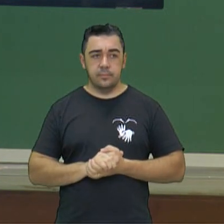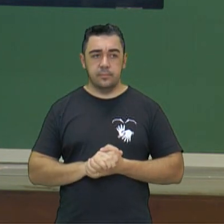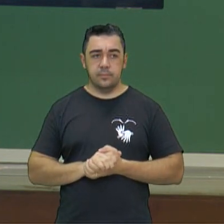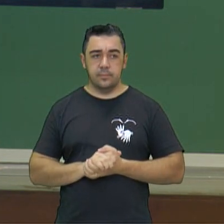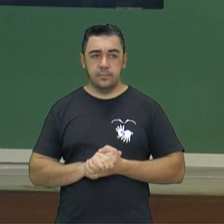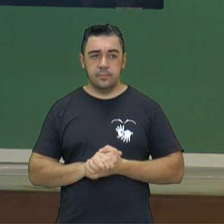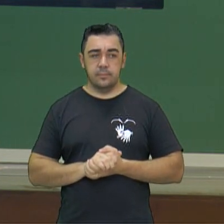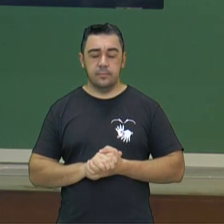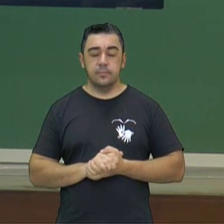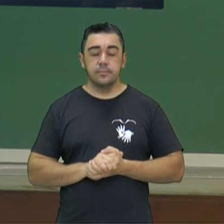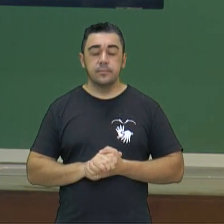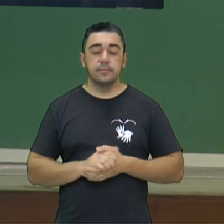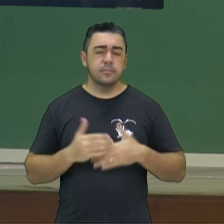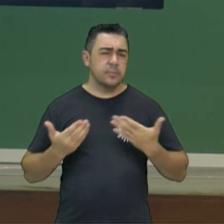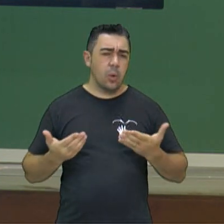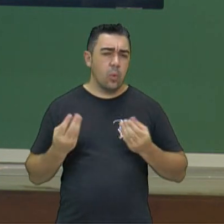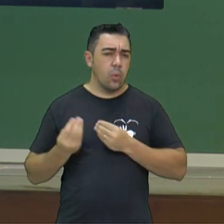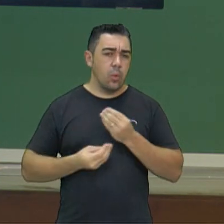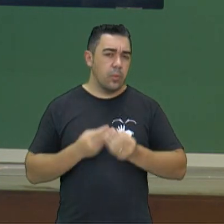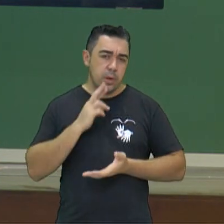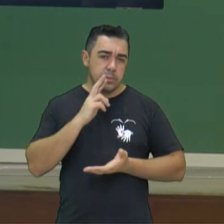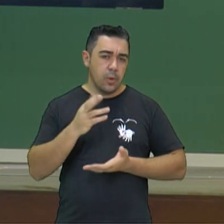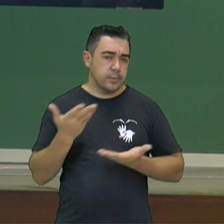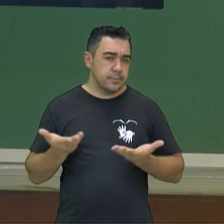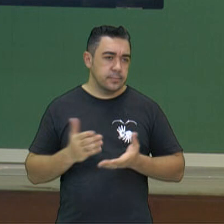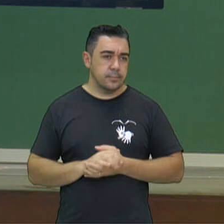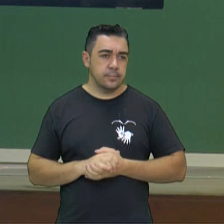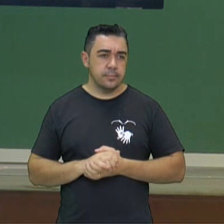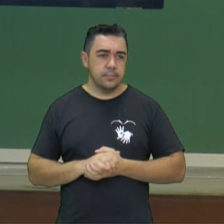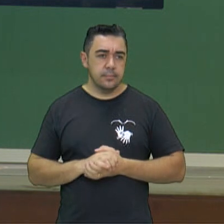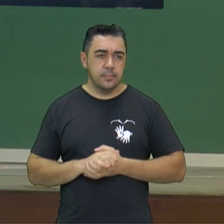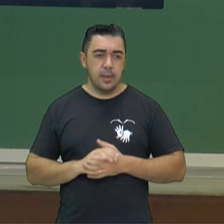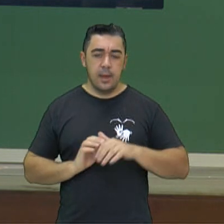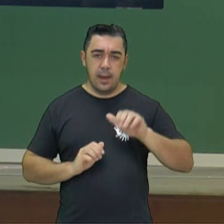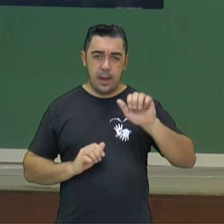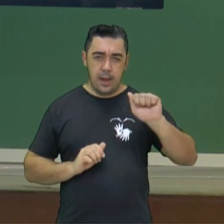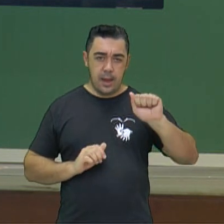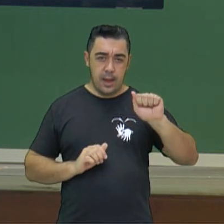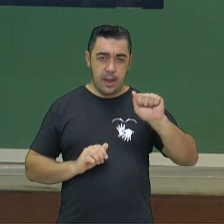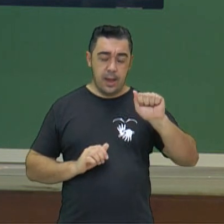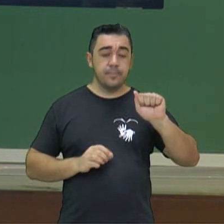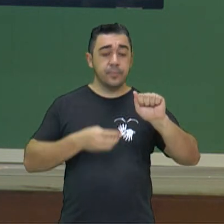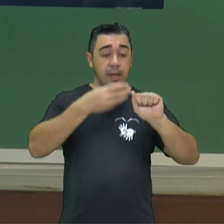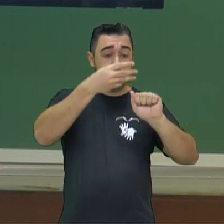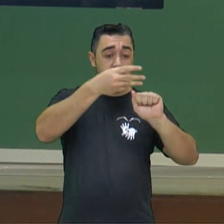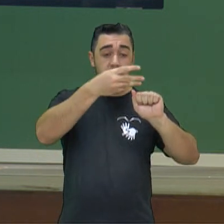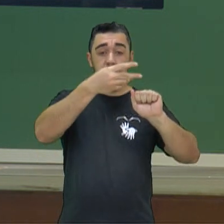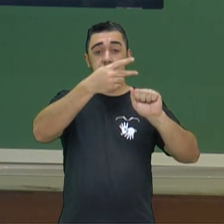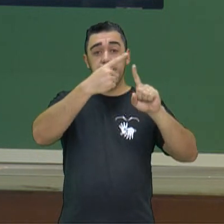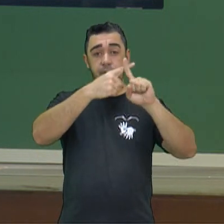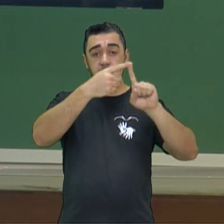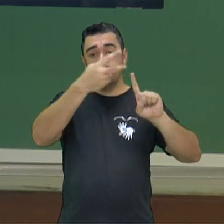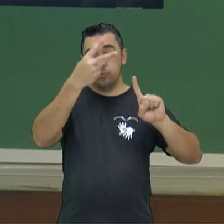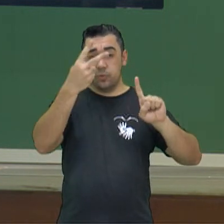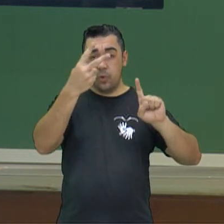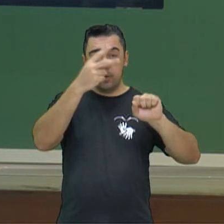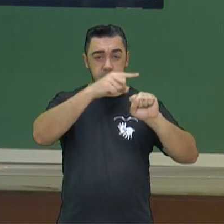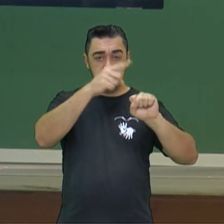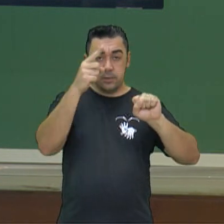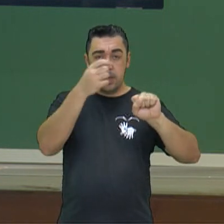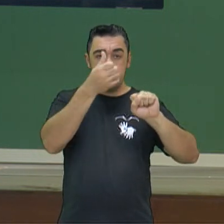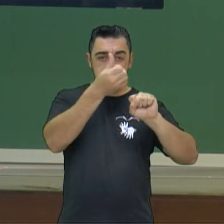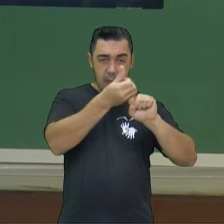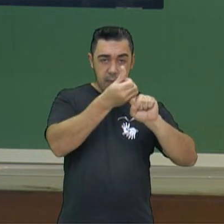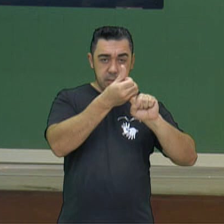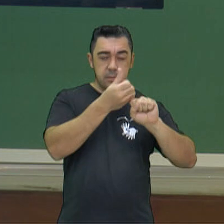que é o 5B. Como é que vai ficar essa brincadeira? Olha aqui, ó, A repete. Potência de potência, 3 vezes 2,